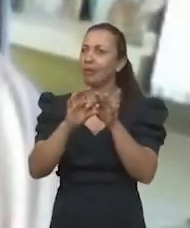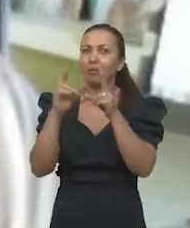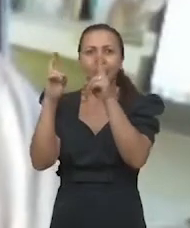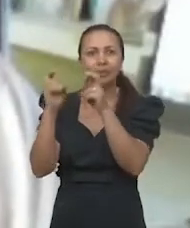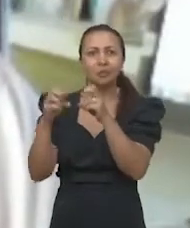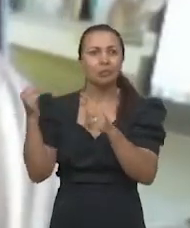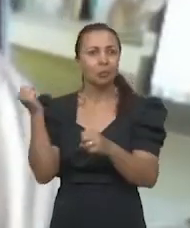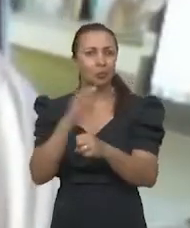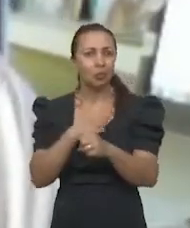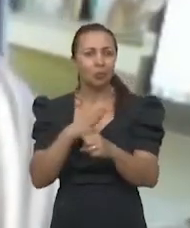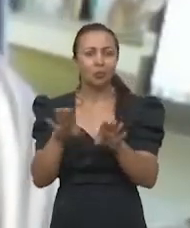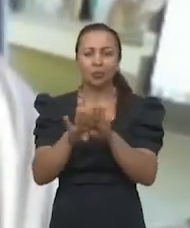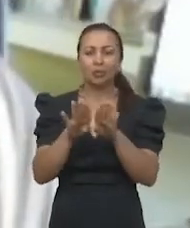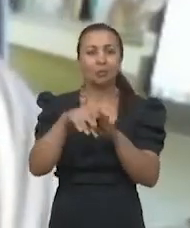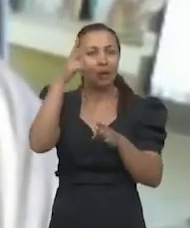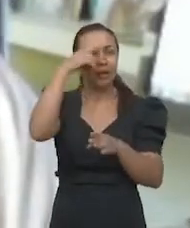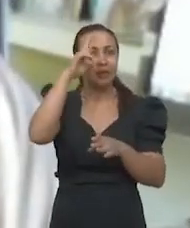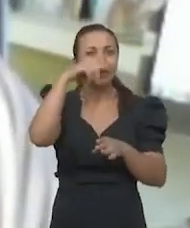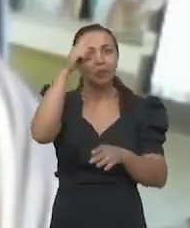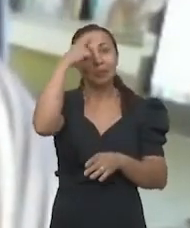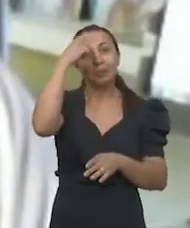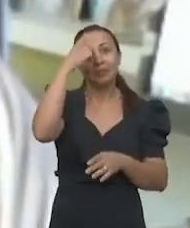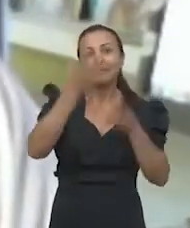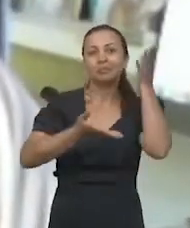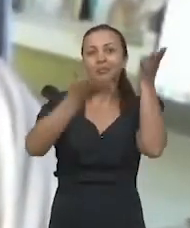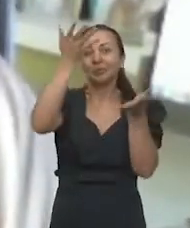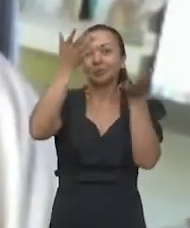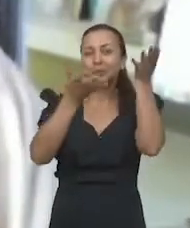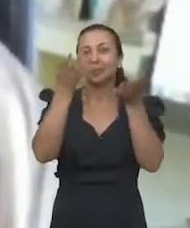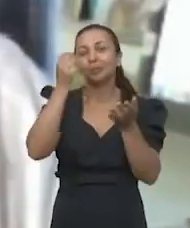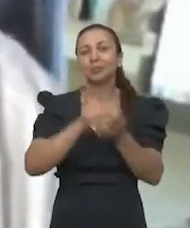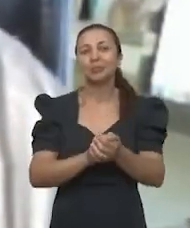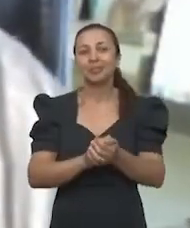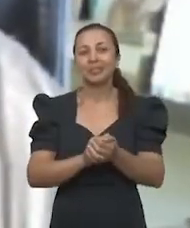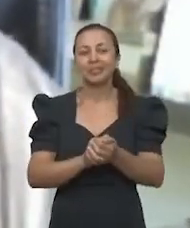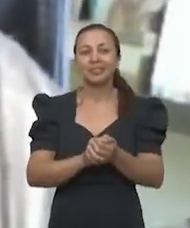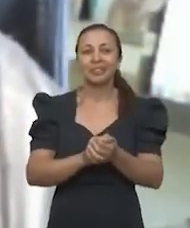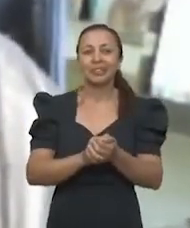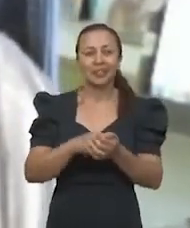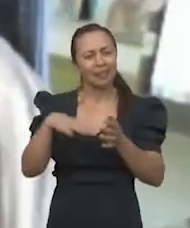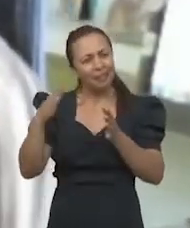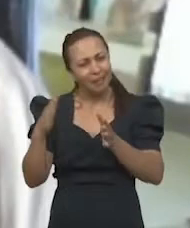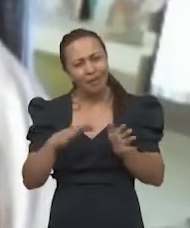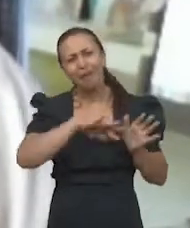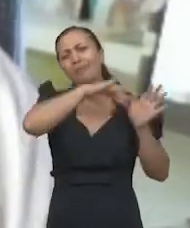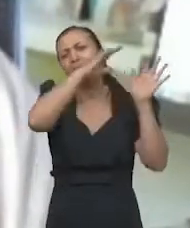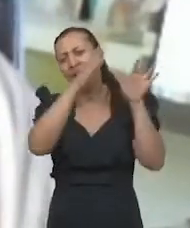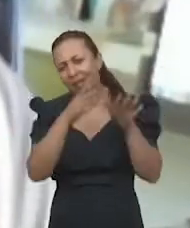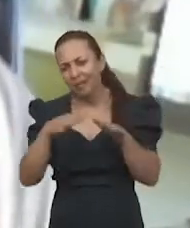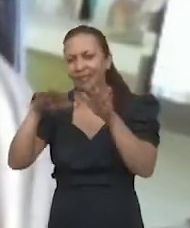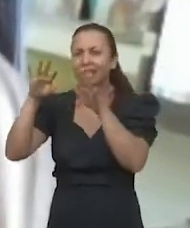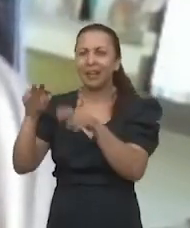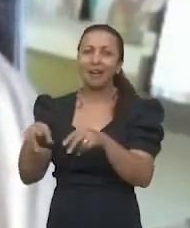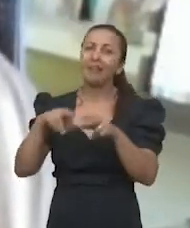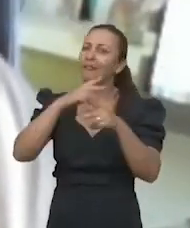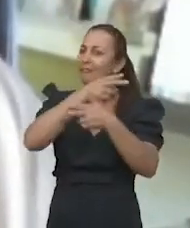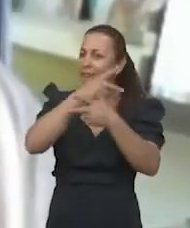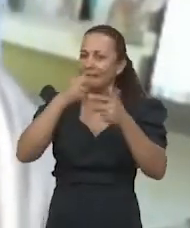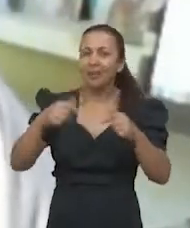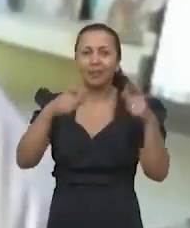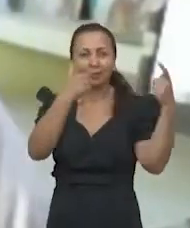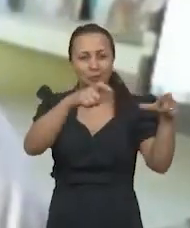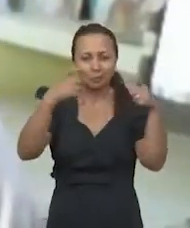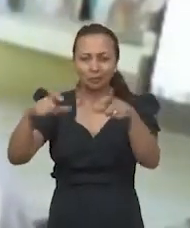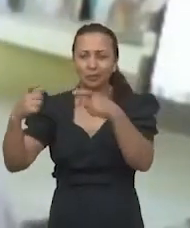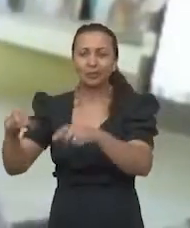fenômeno novo e ao mesmo tempo a história do pensamento econômico, né, que deu para passear por várias formas de ver. Como